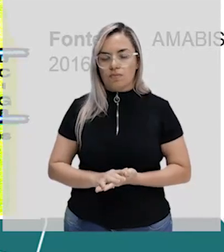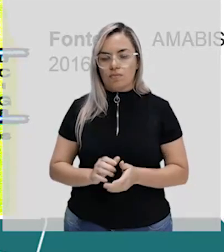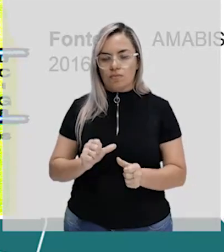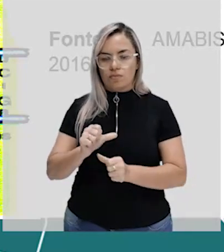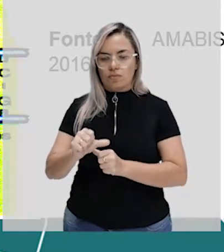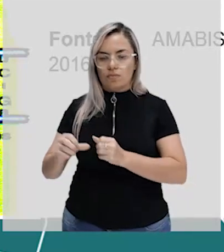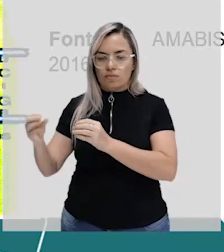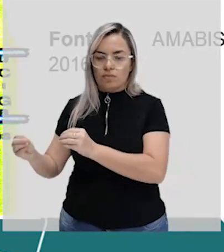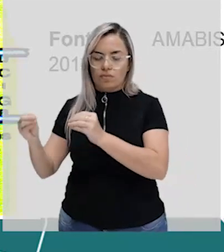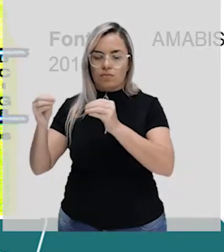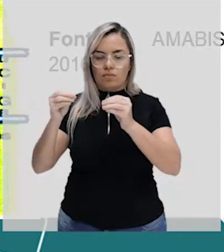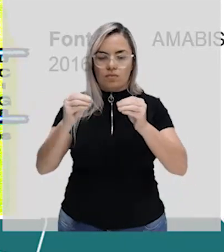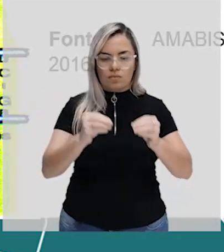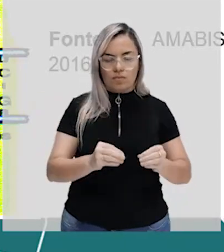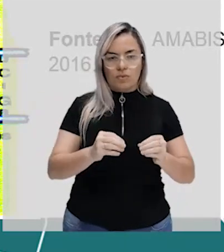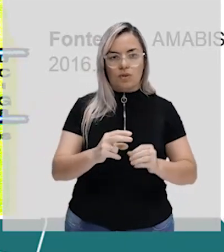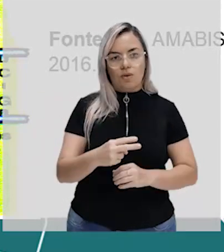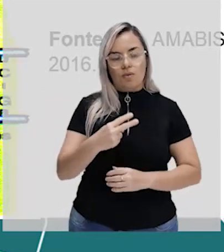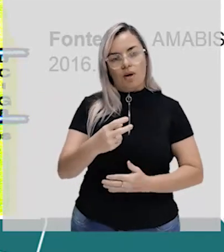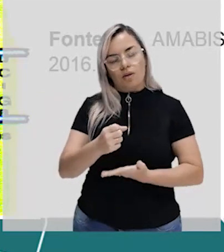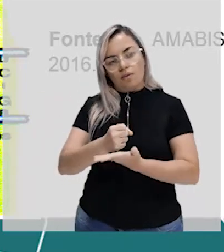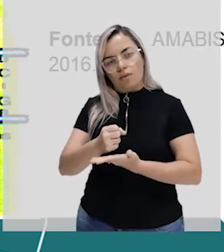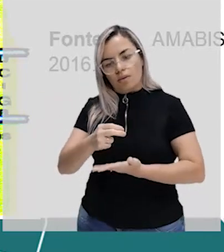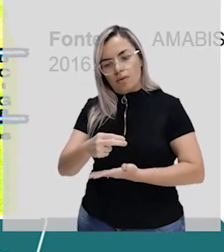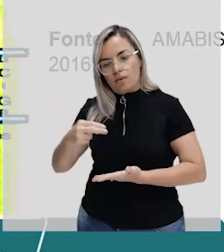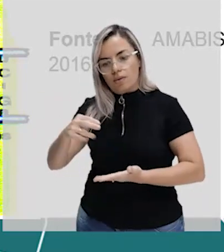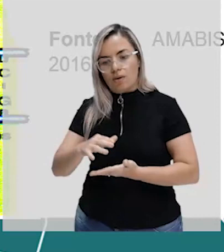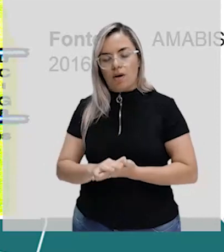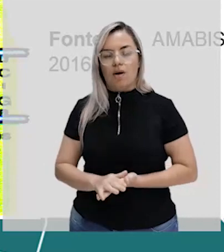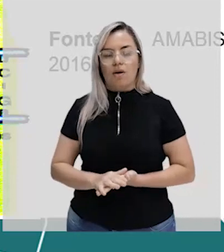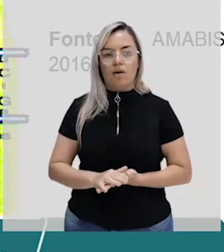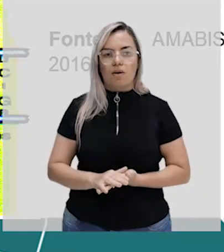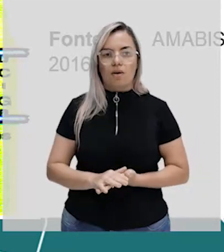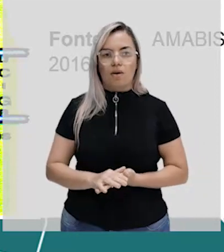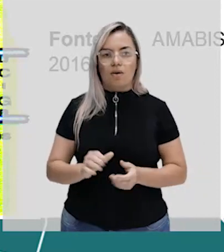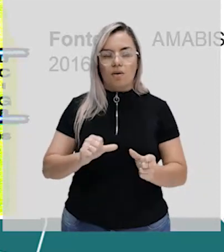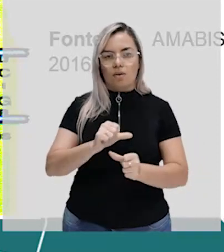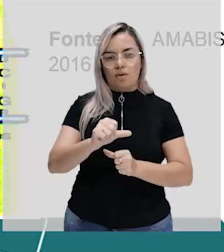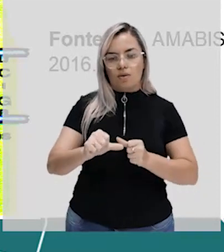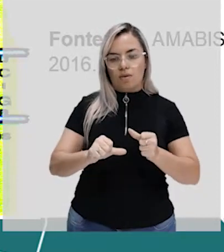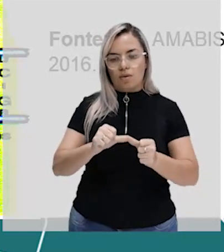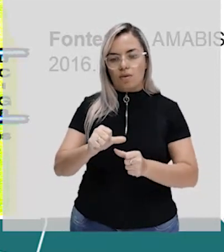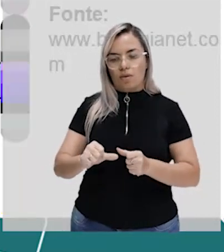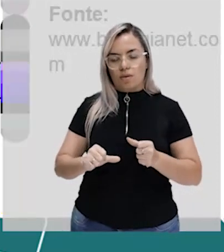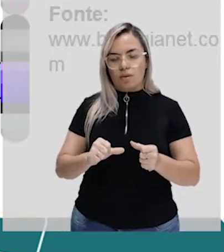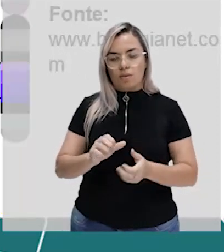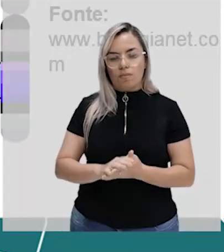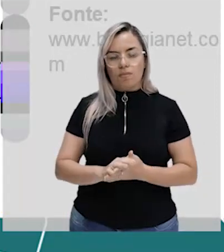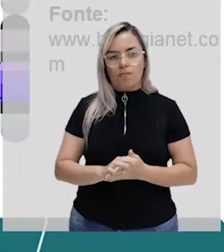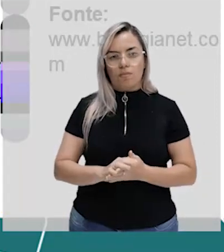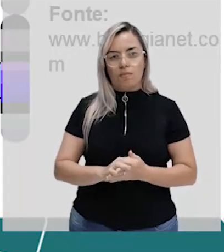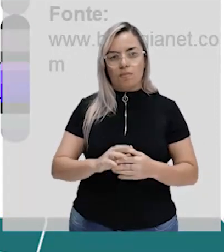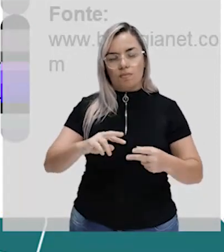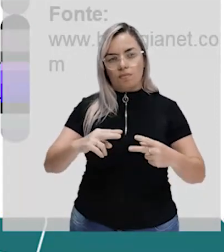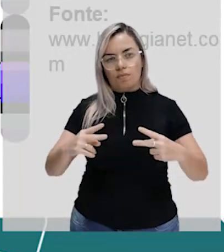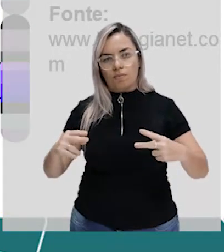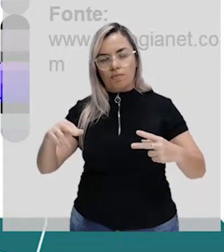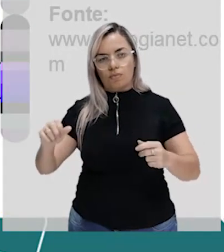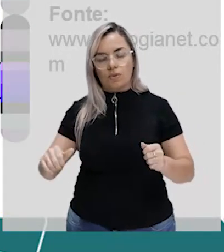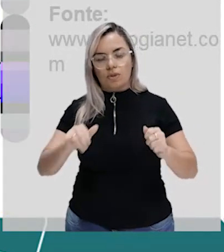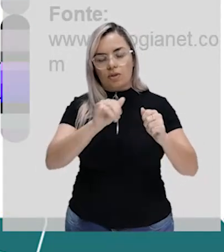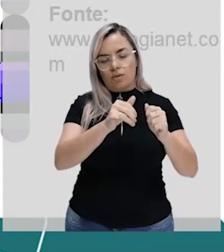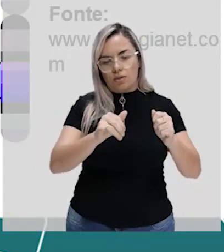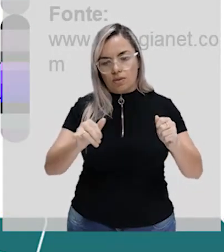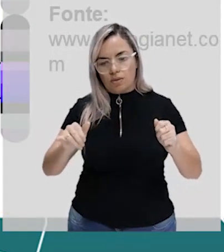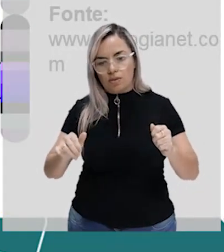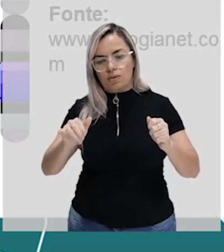um par de base a mais, também vai mudar na sequência de aminoácidos que estarão presentes ali na proteína. Nós temos,